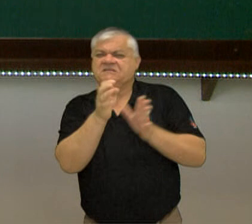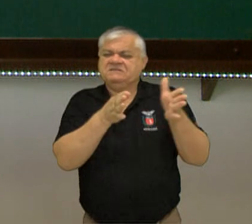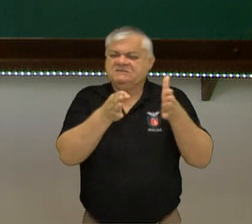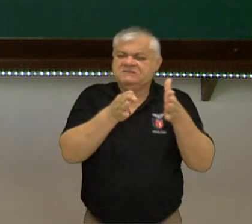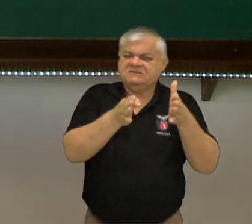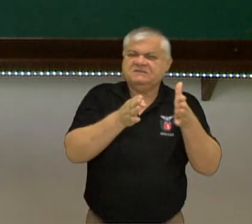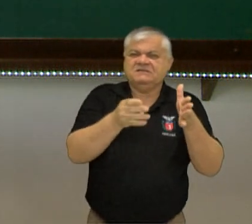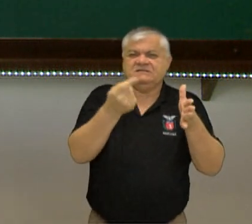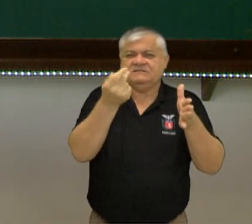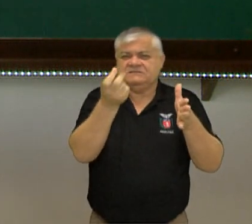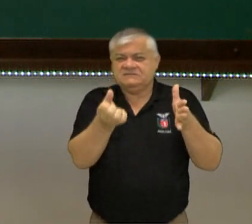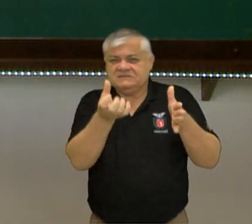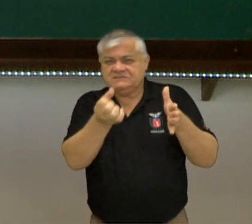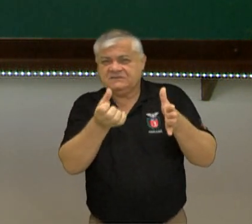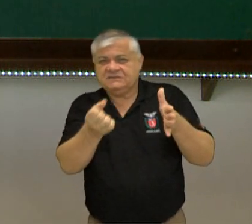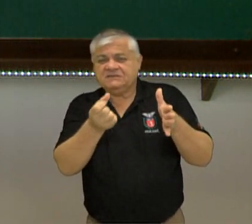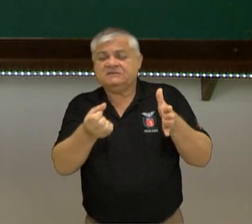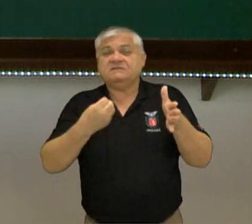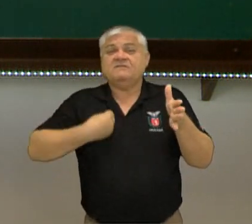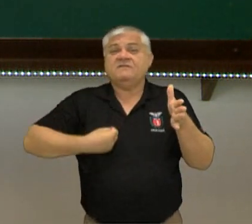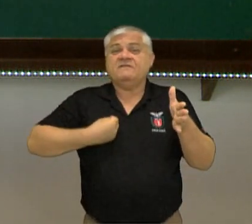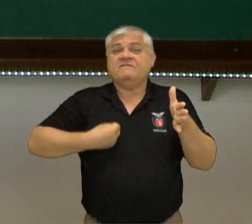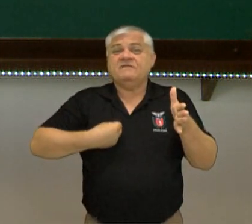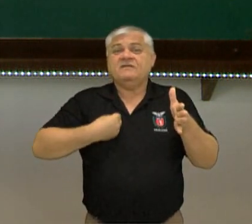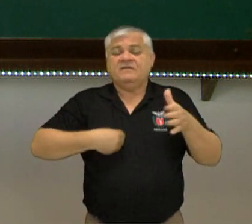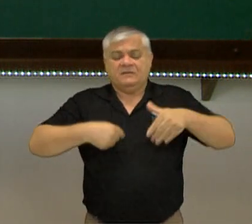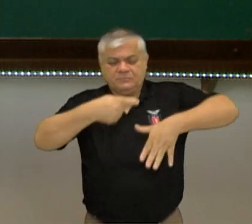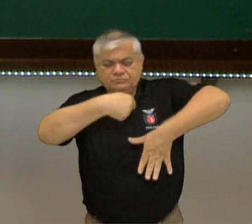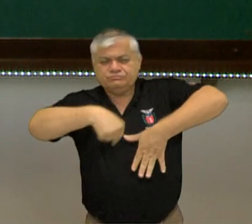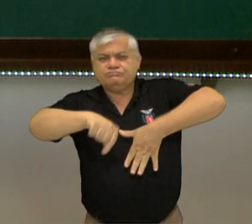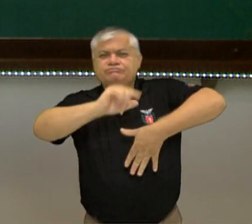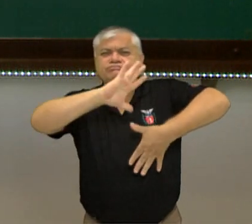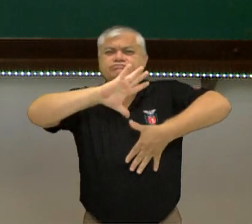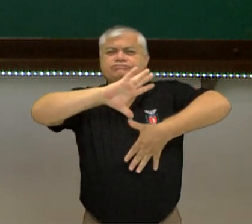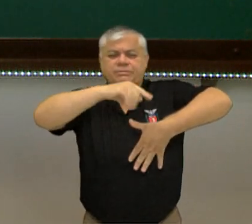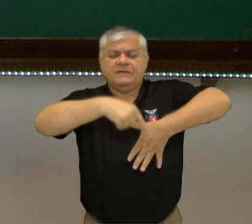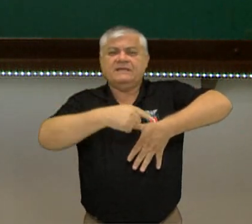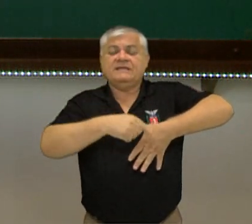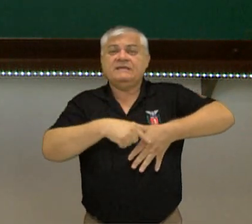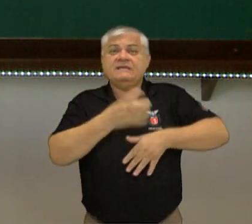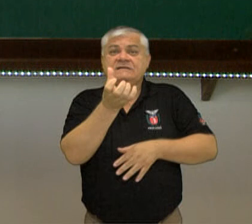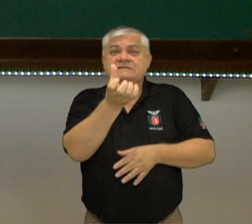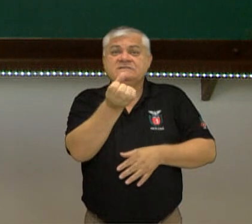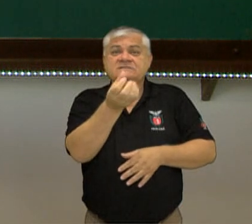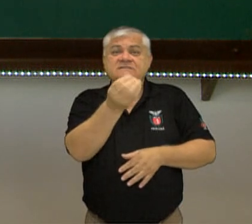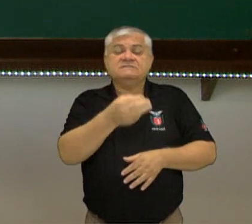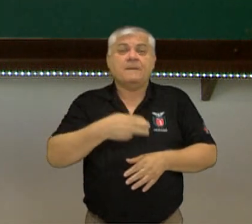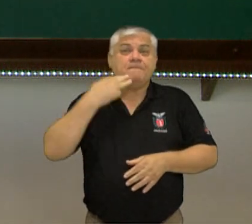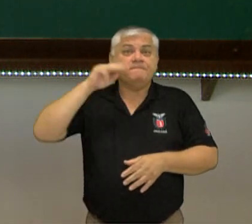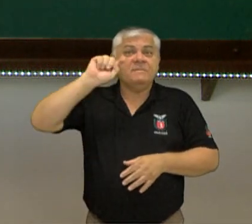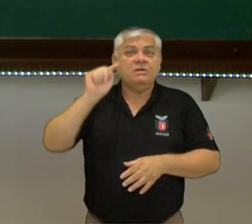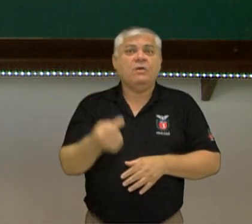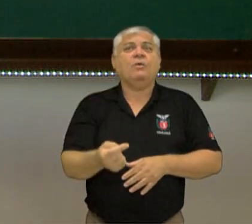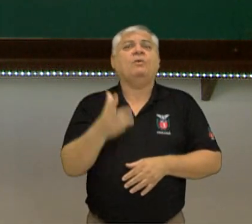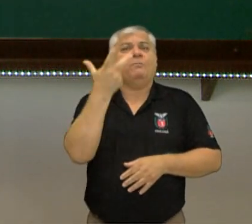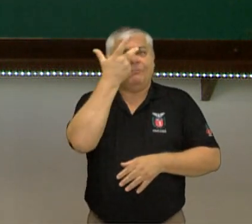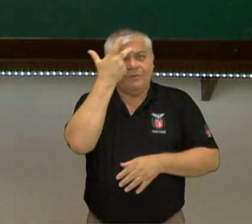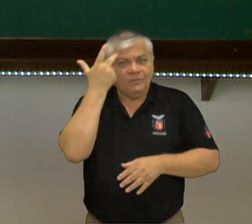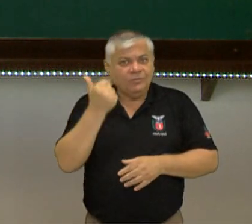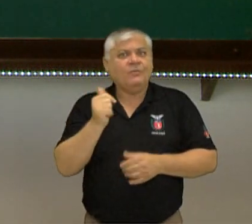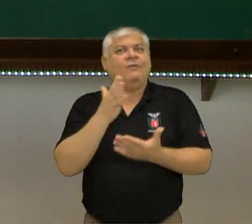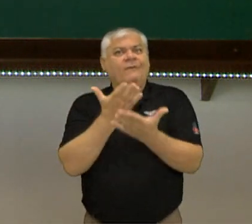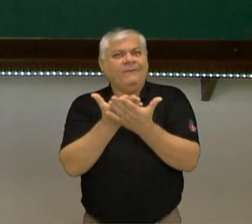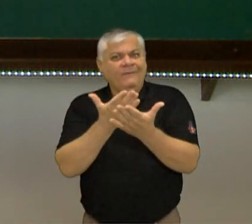século XVI, viviam na América em torno de 60 milhões de pessoas, né? Alguns